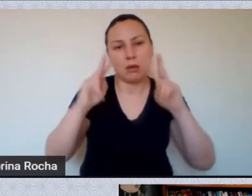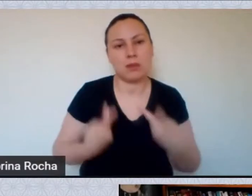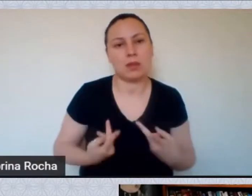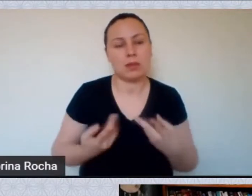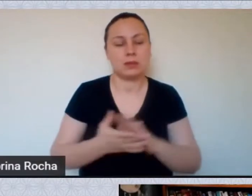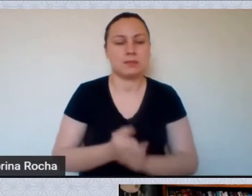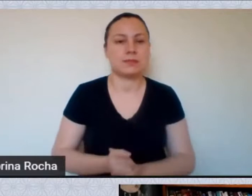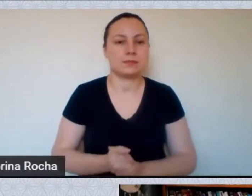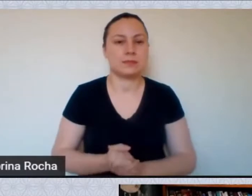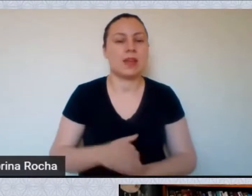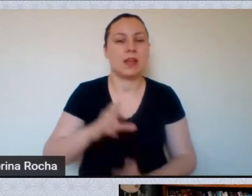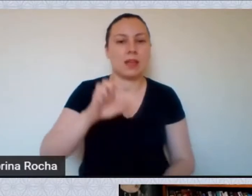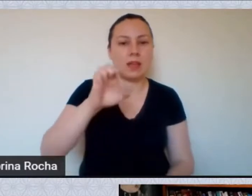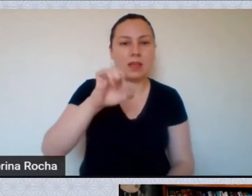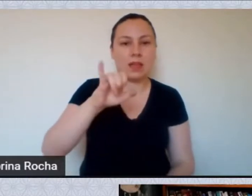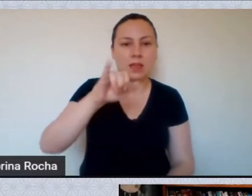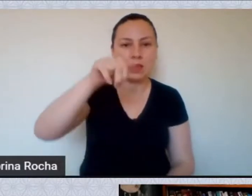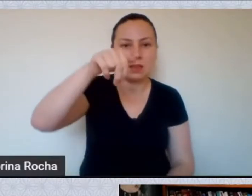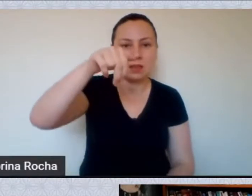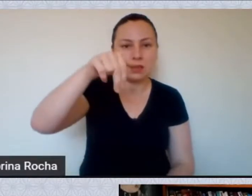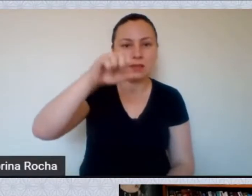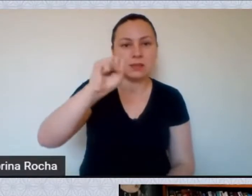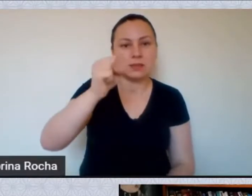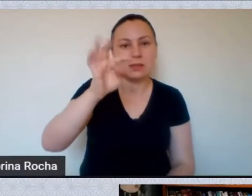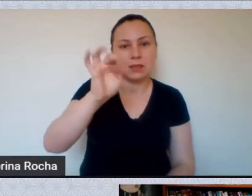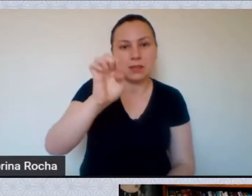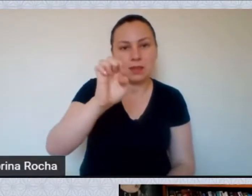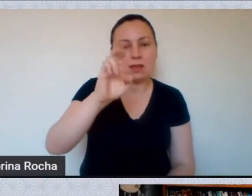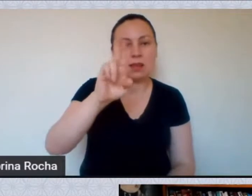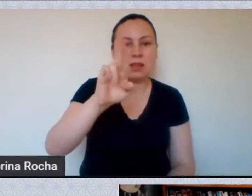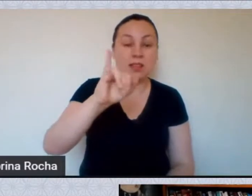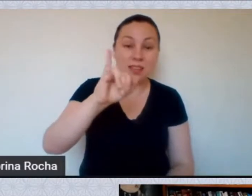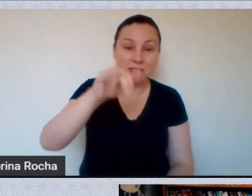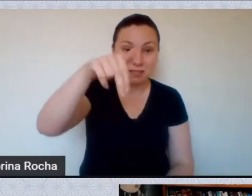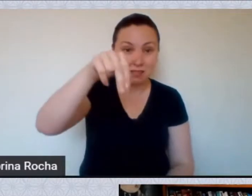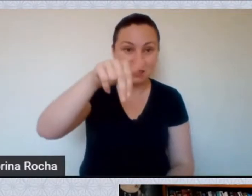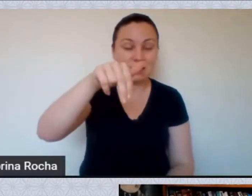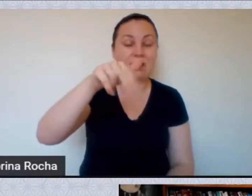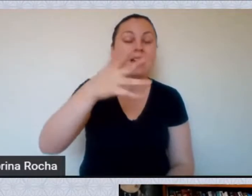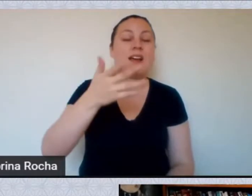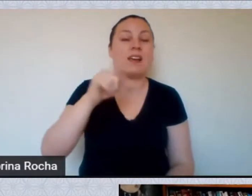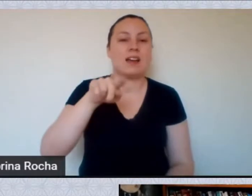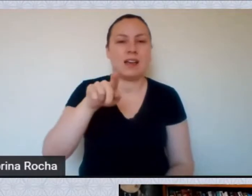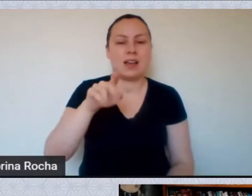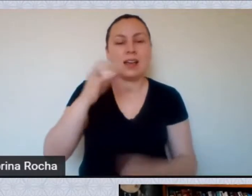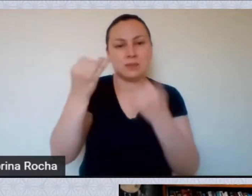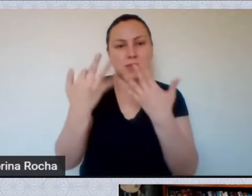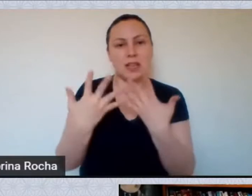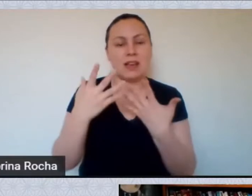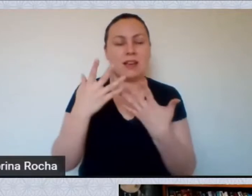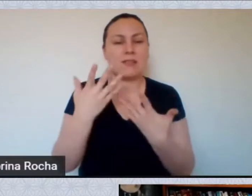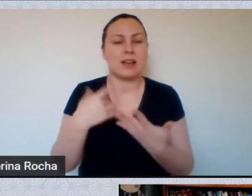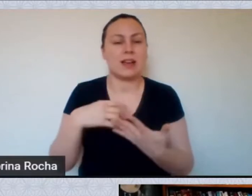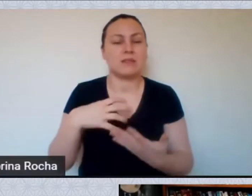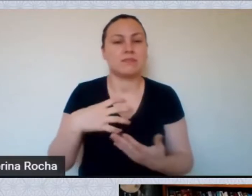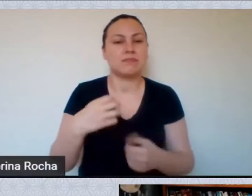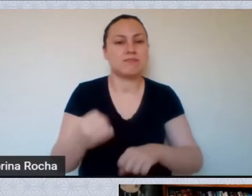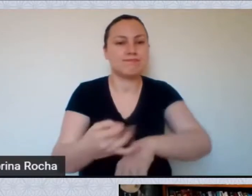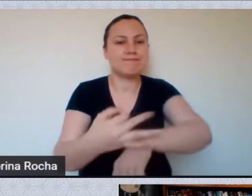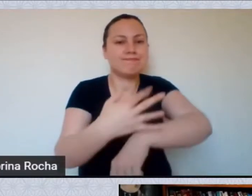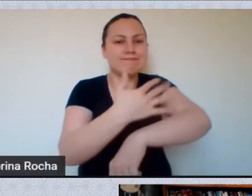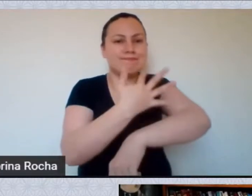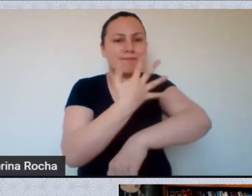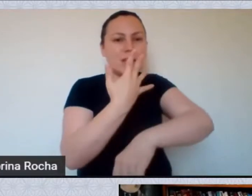Einstein também falava disso, né? Ele falava que, para ele, a emoção mais profunda que a gente pode